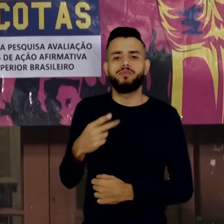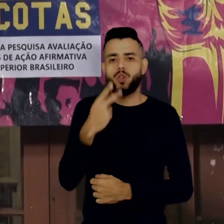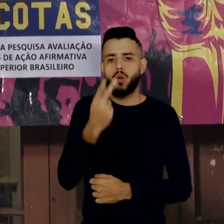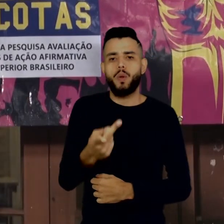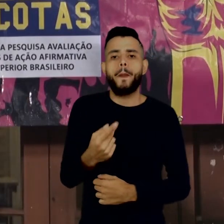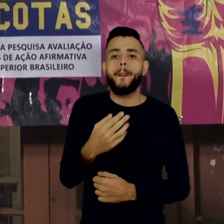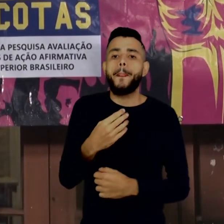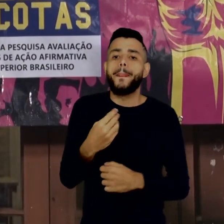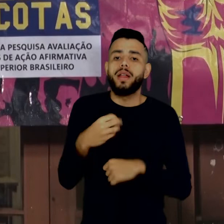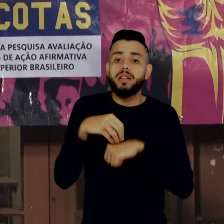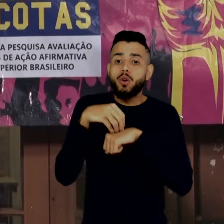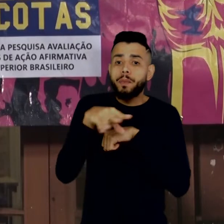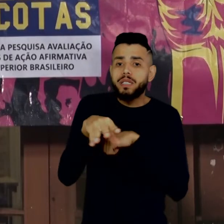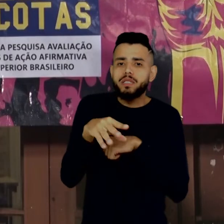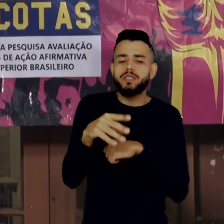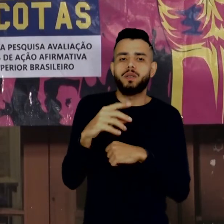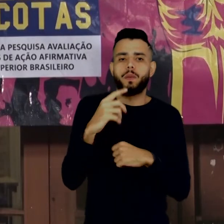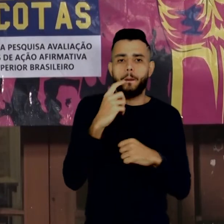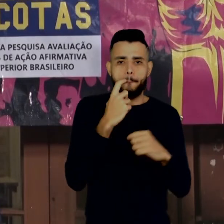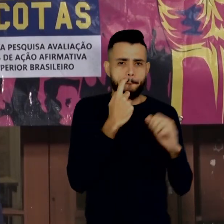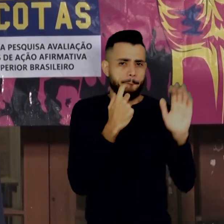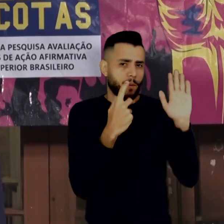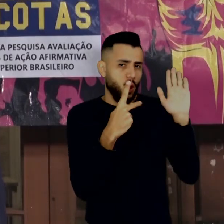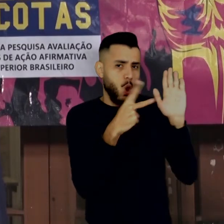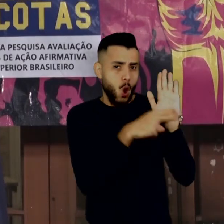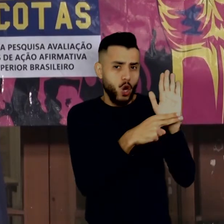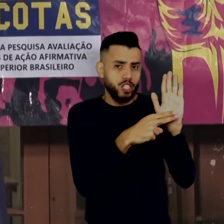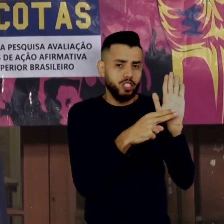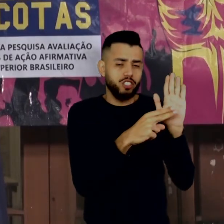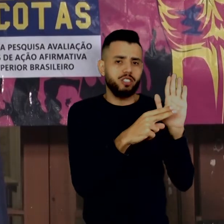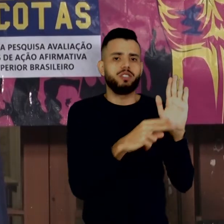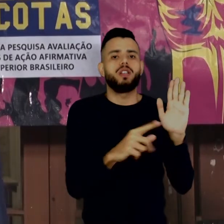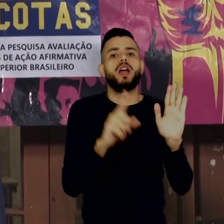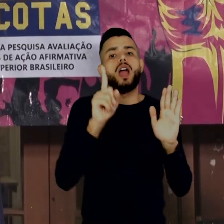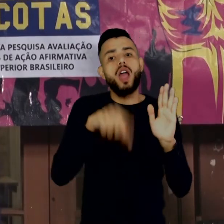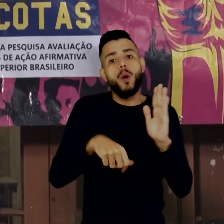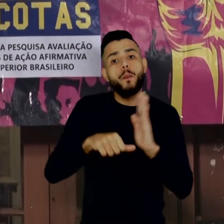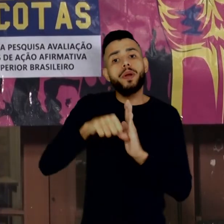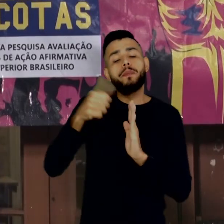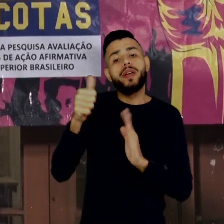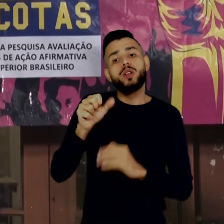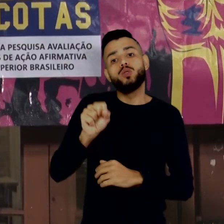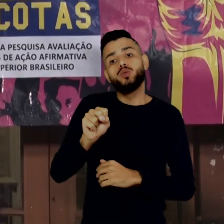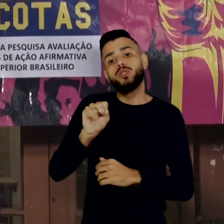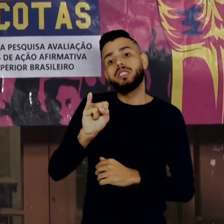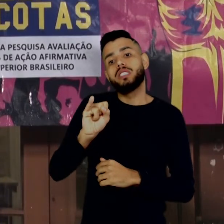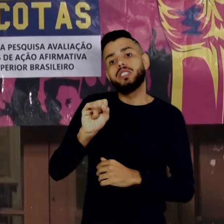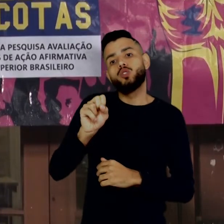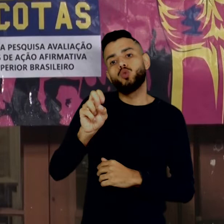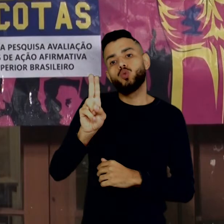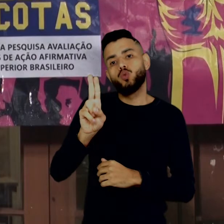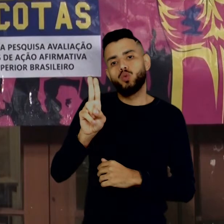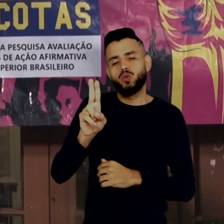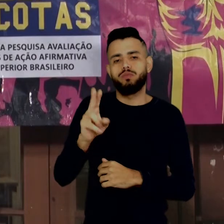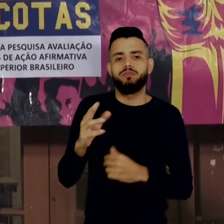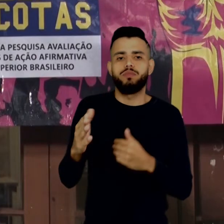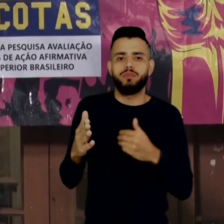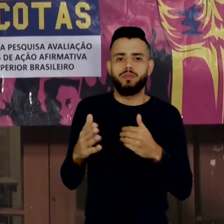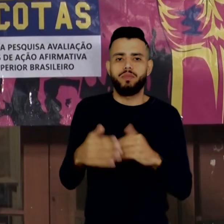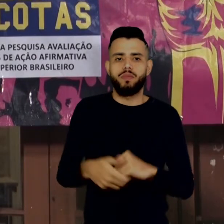Recomendação para que a nota de corte seja o primeiro critério para a classificação pelo SISU, independente do tipo de